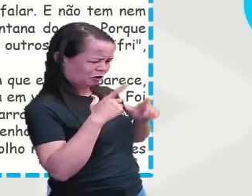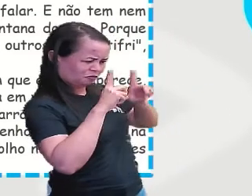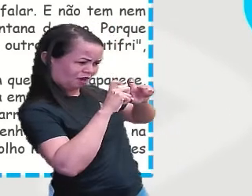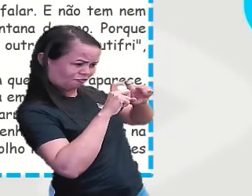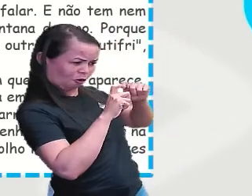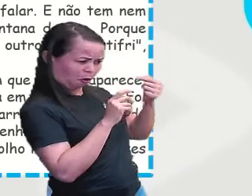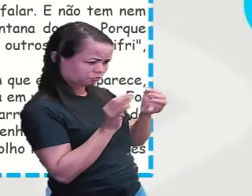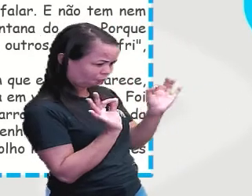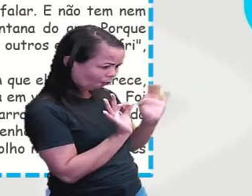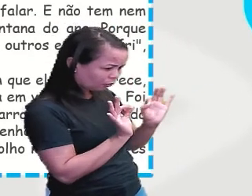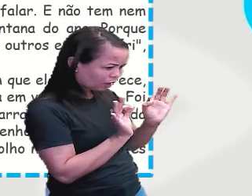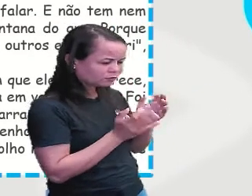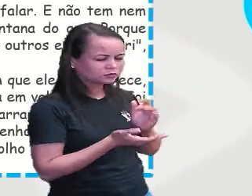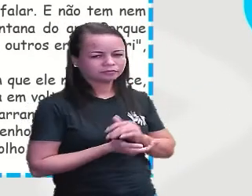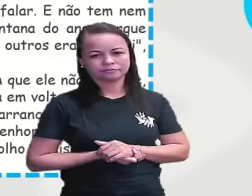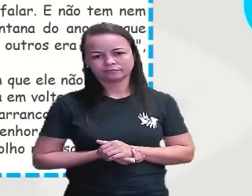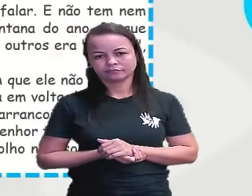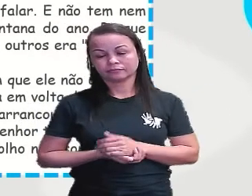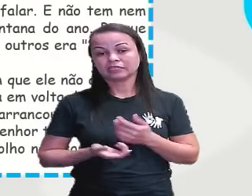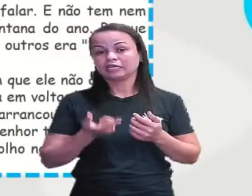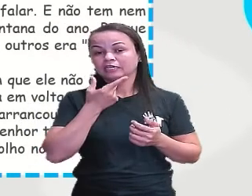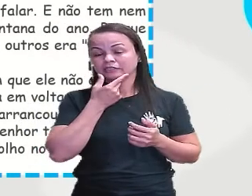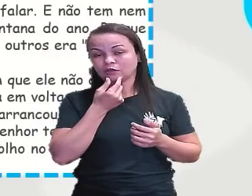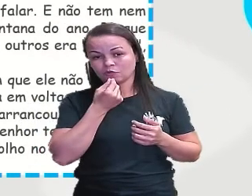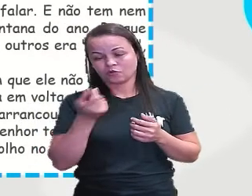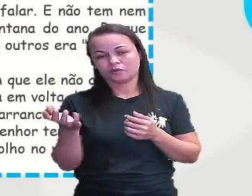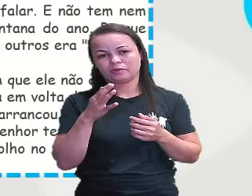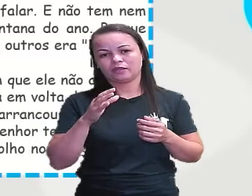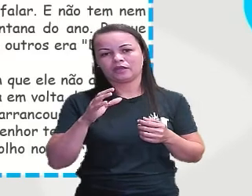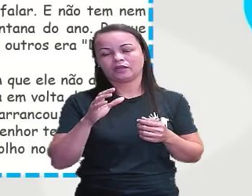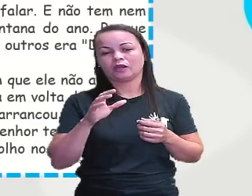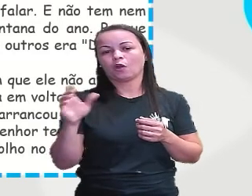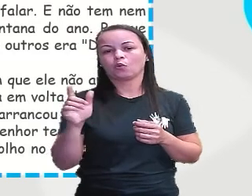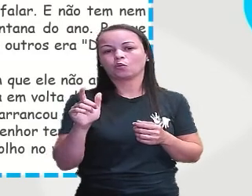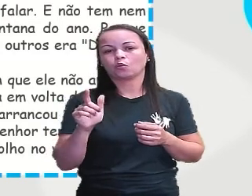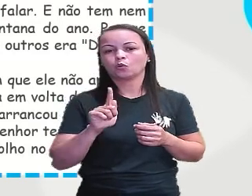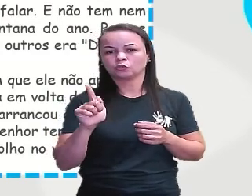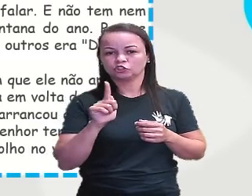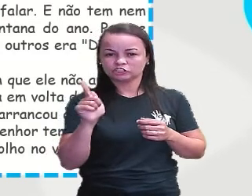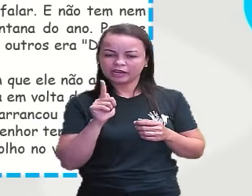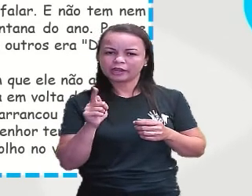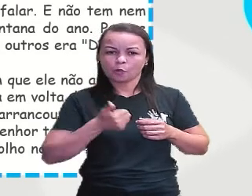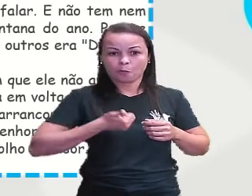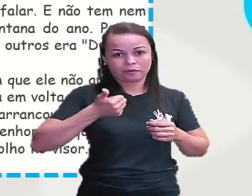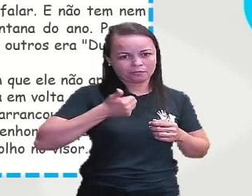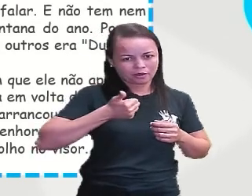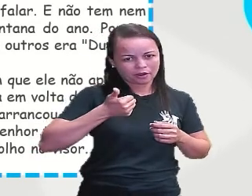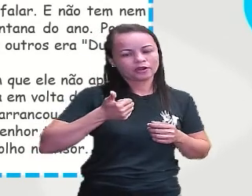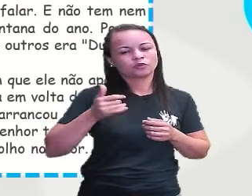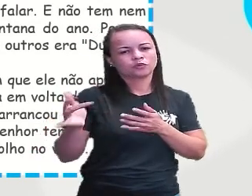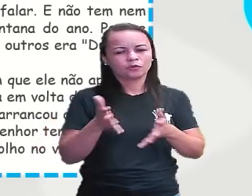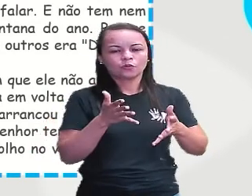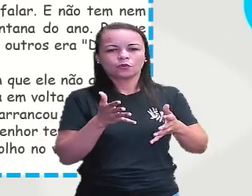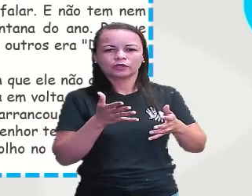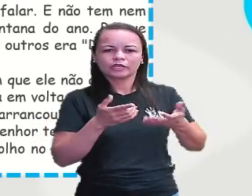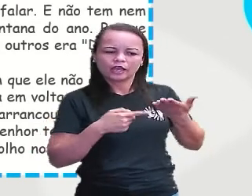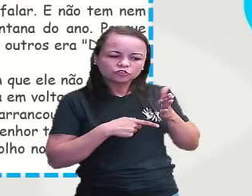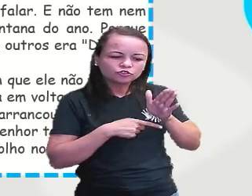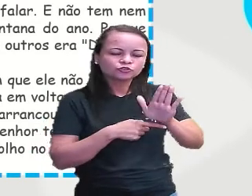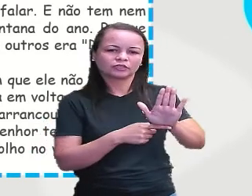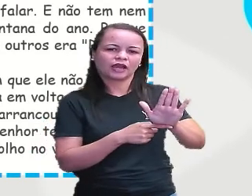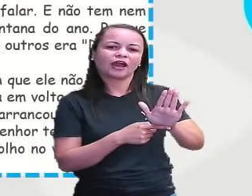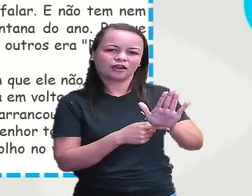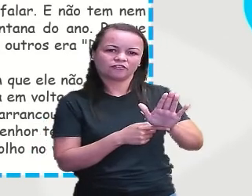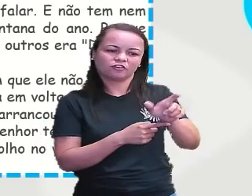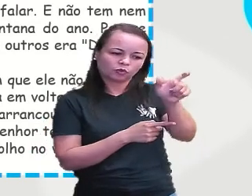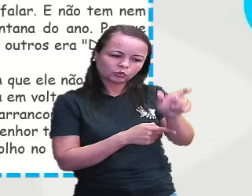foto? O Castelo era o genro mais velho, o primeiro genro, o que sustentava os velhos. Tinha que estar